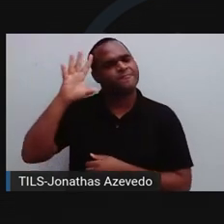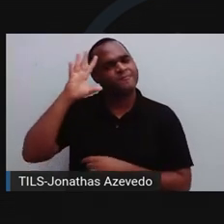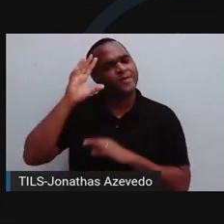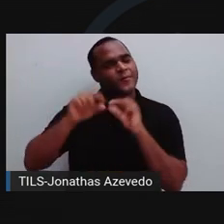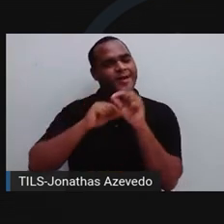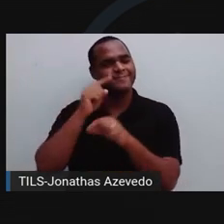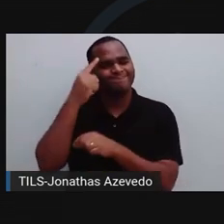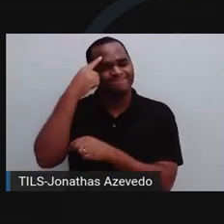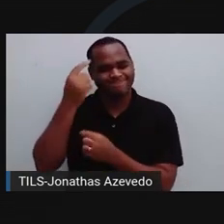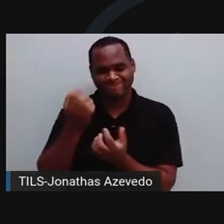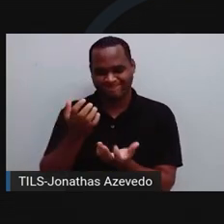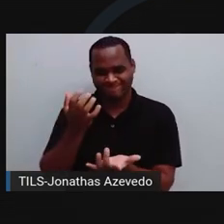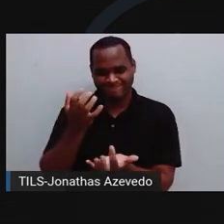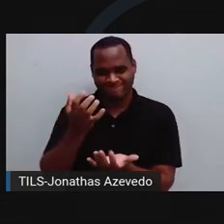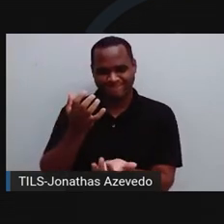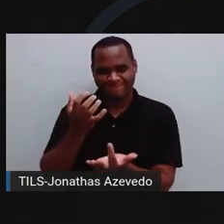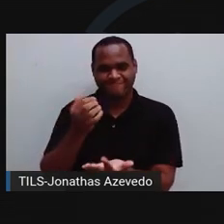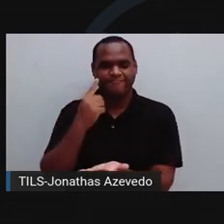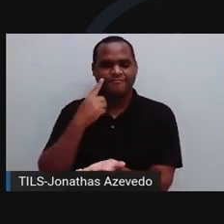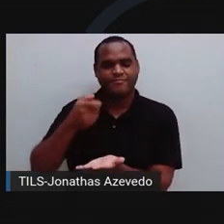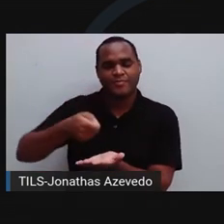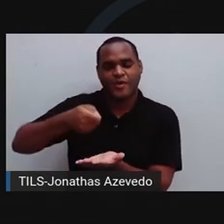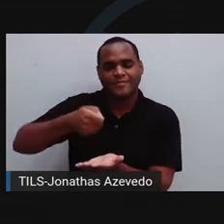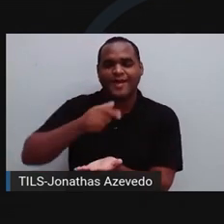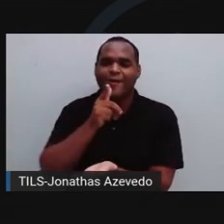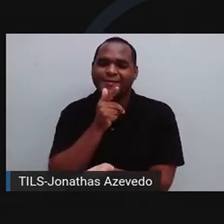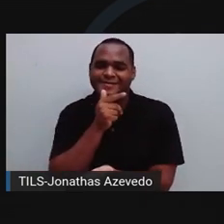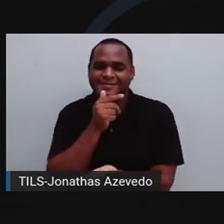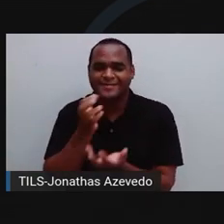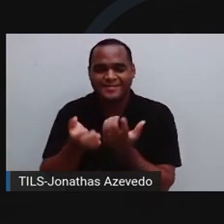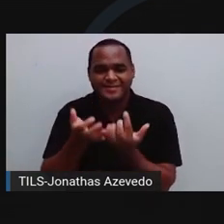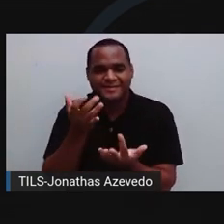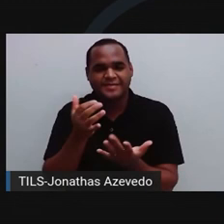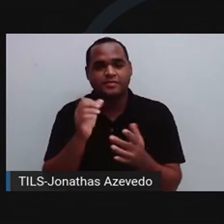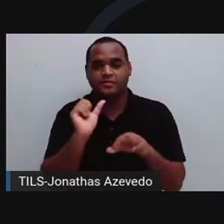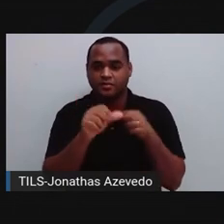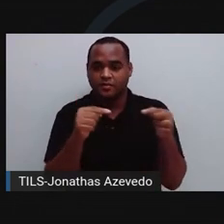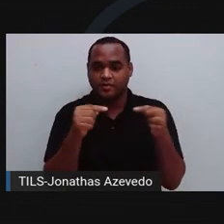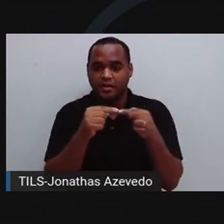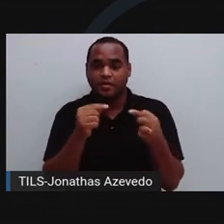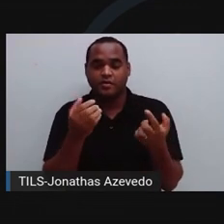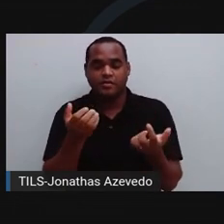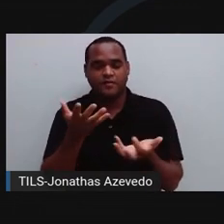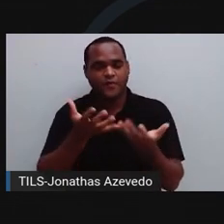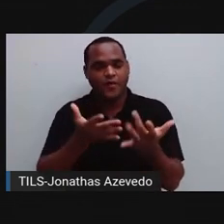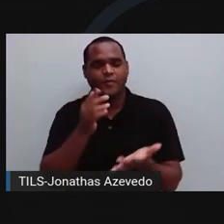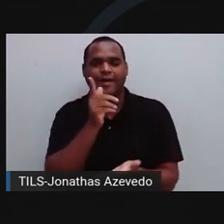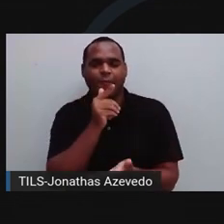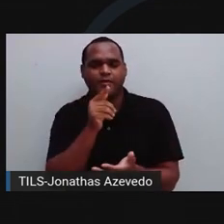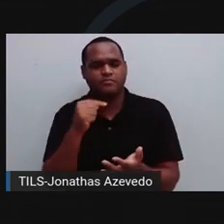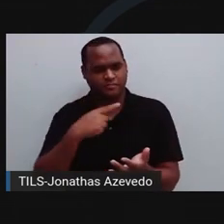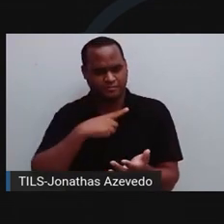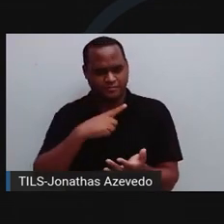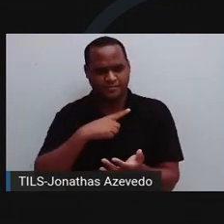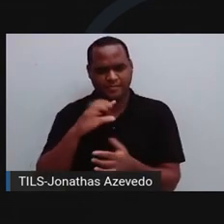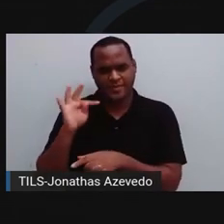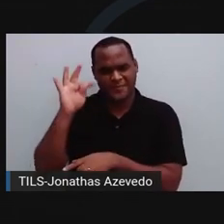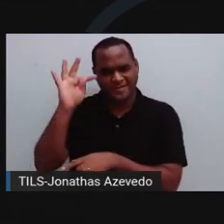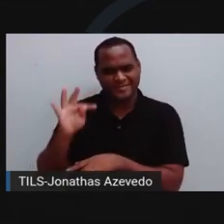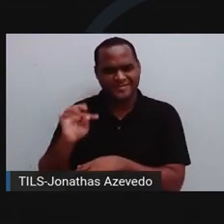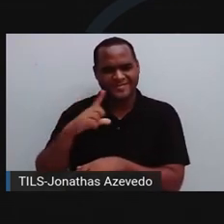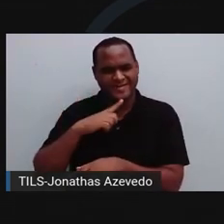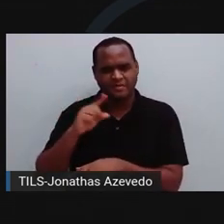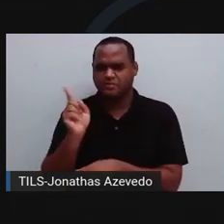se coloca uma panela com água no fogo. O que se transmite do fogo para a água não é a temperatura, e sim o calor. E